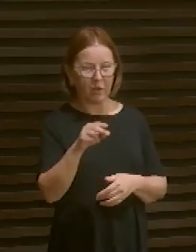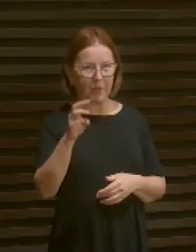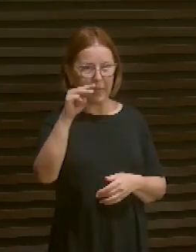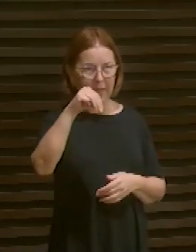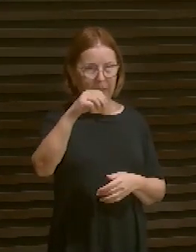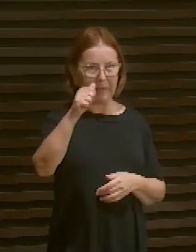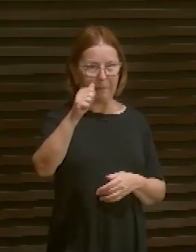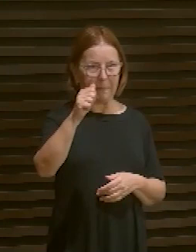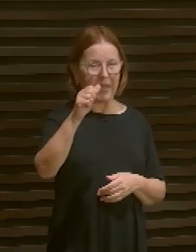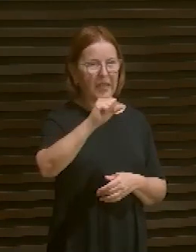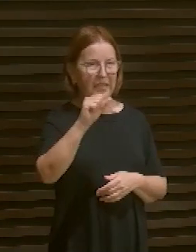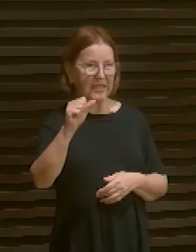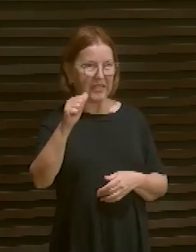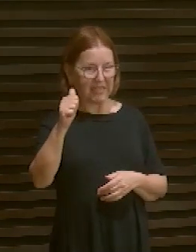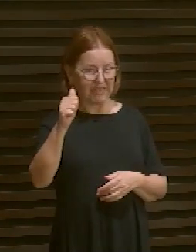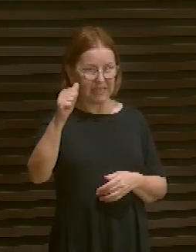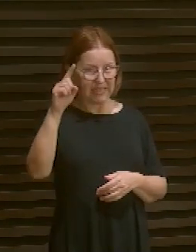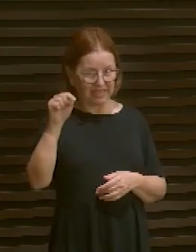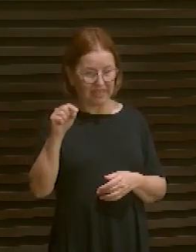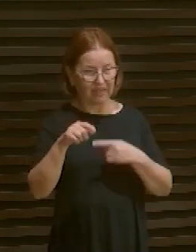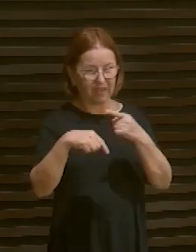Depois, mais adiante, Meribá.